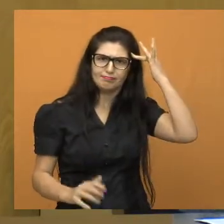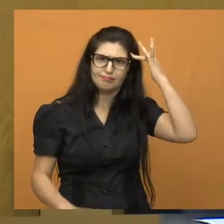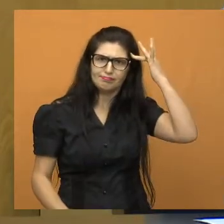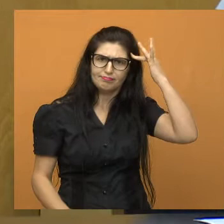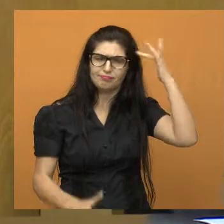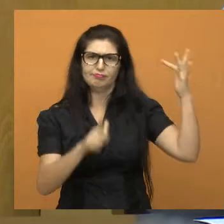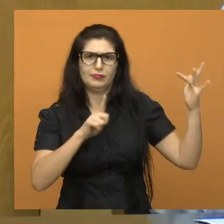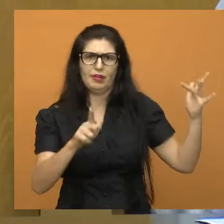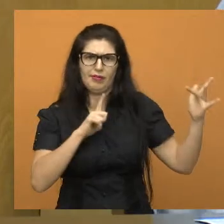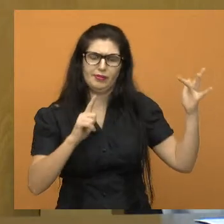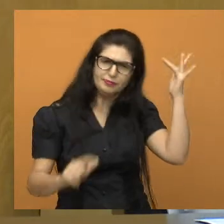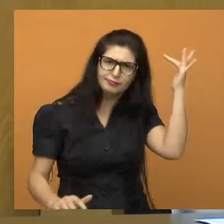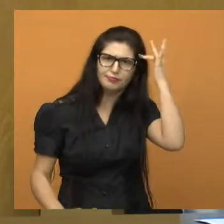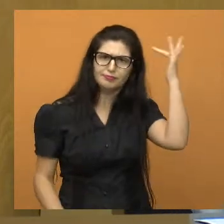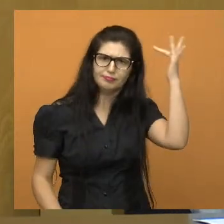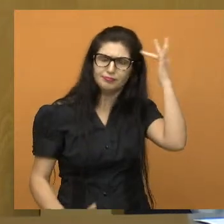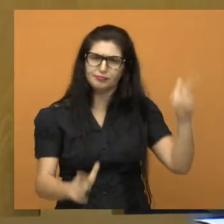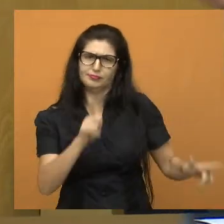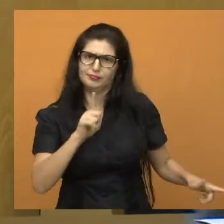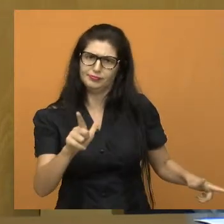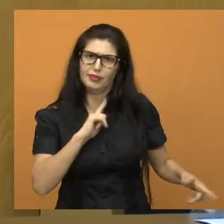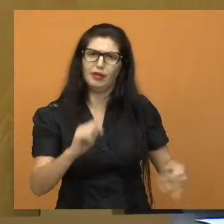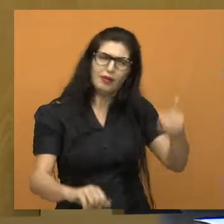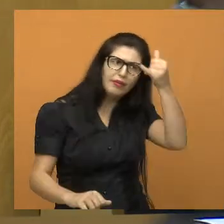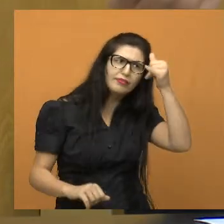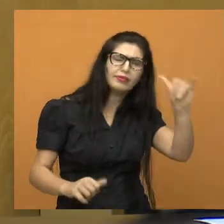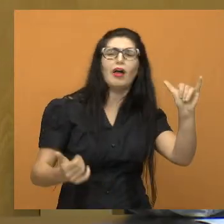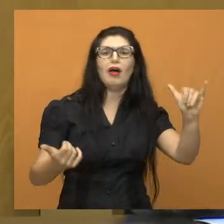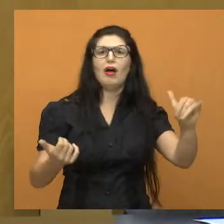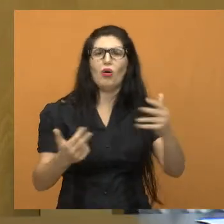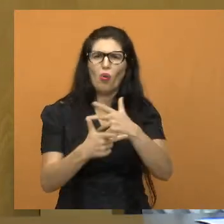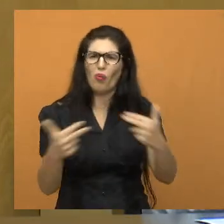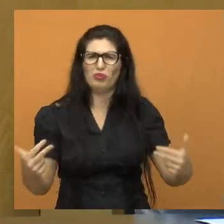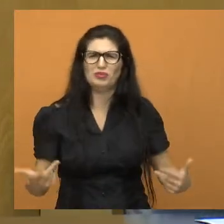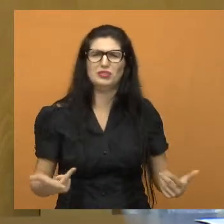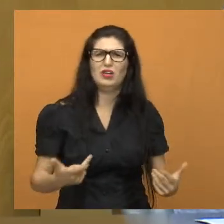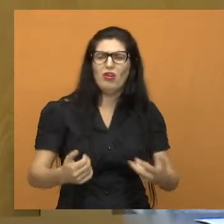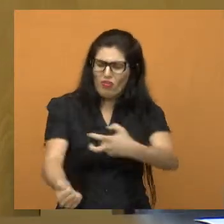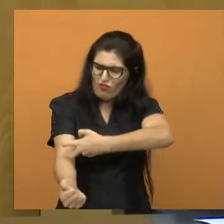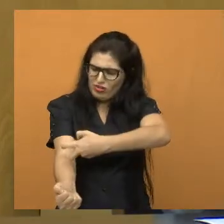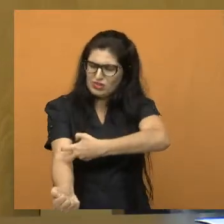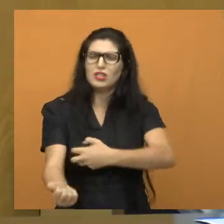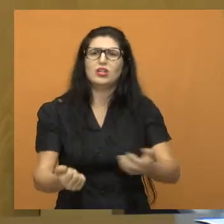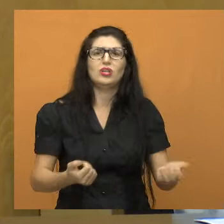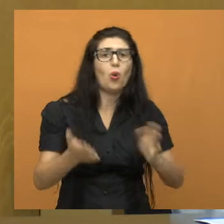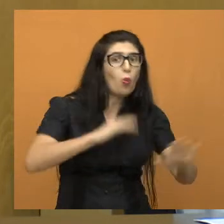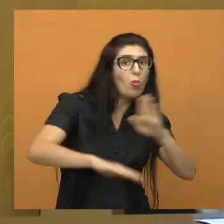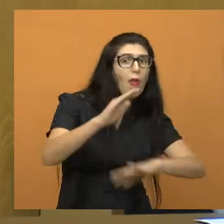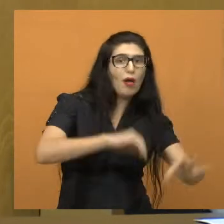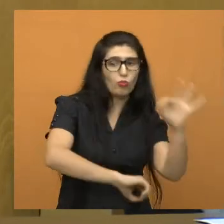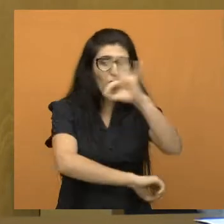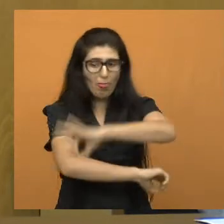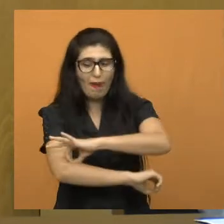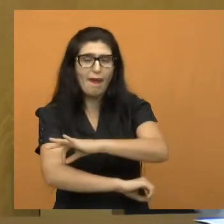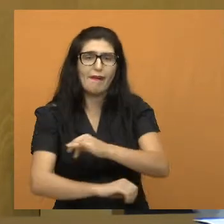a sociedade para ela se prevenir, como a vacina, como cuidados com a dengue, assim vai.